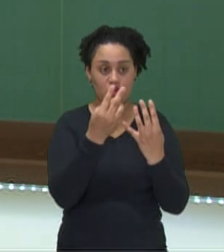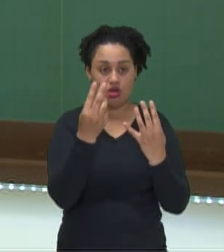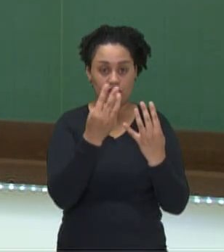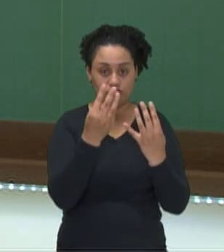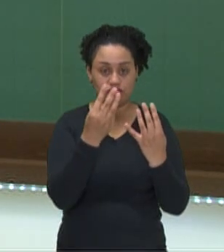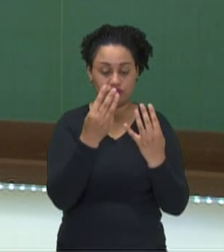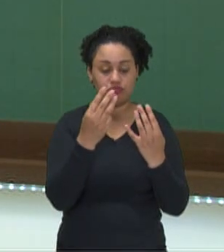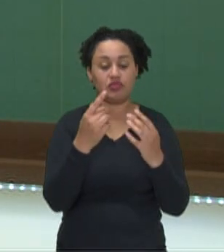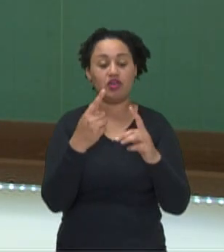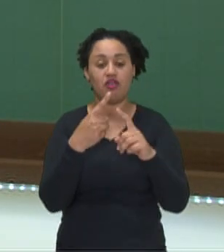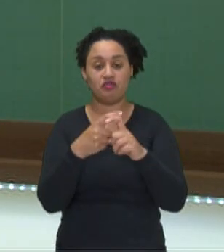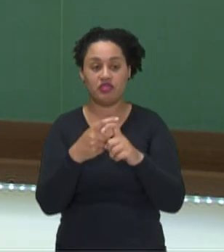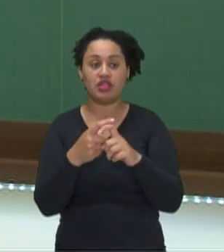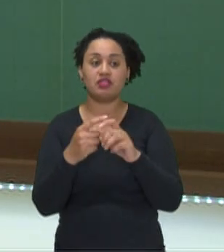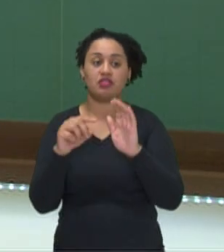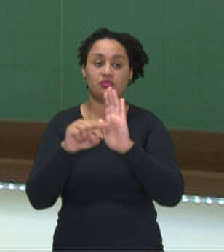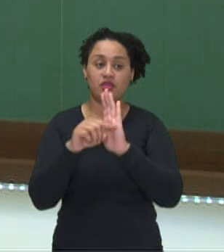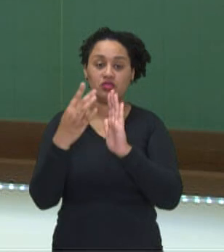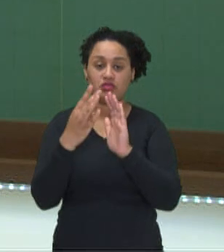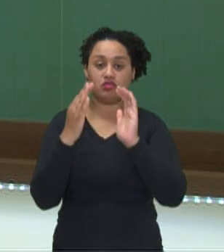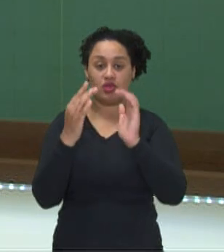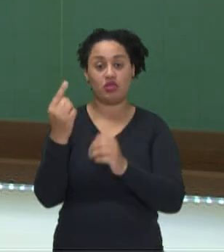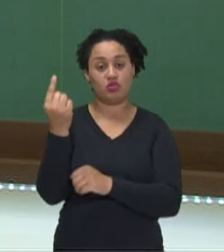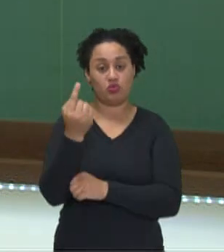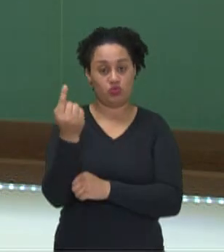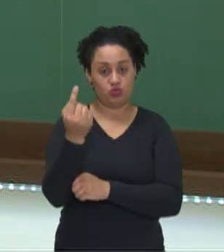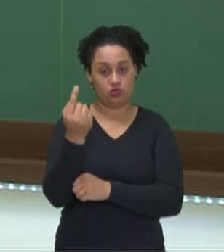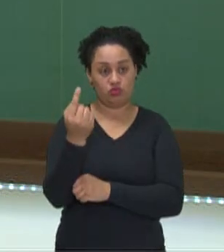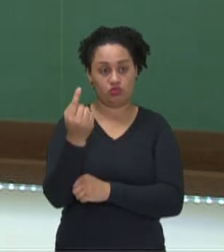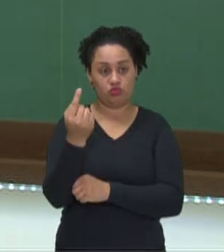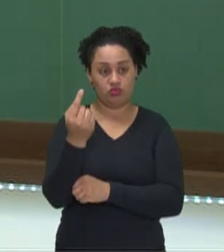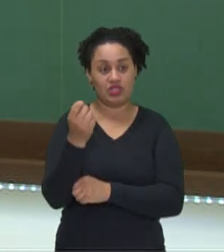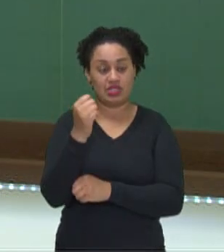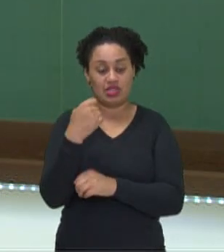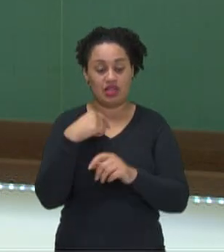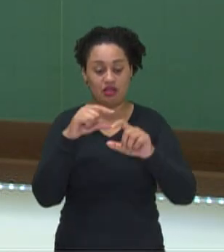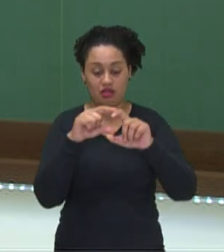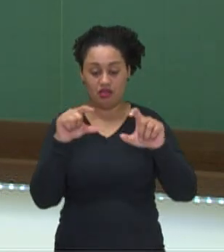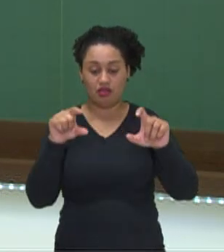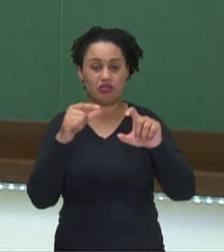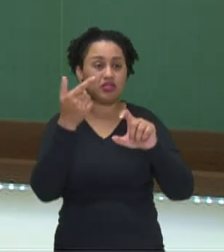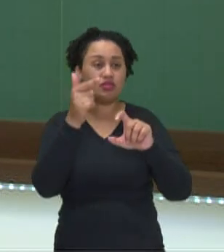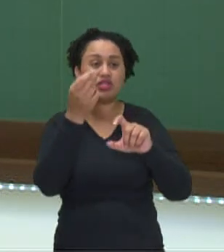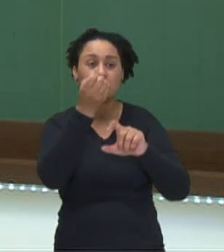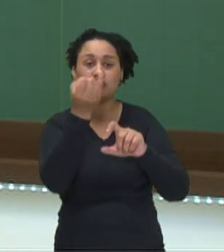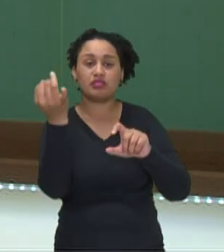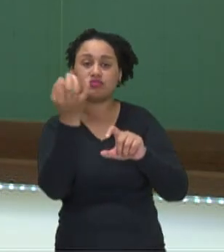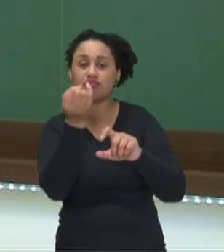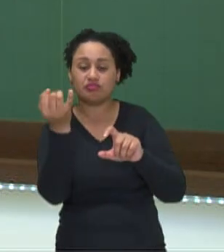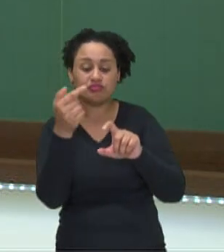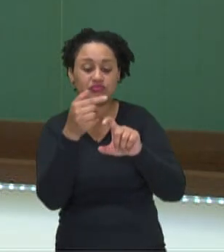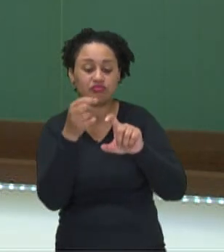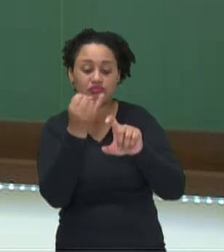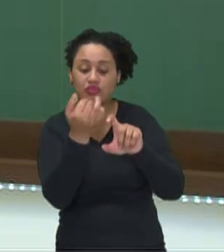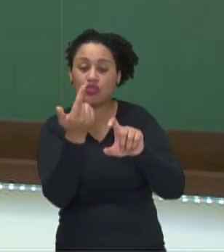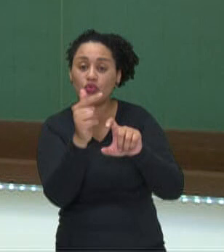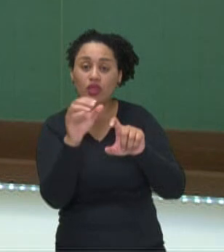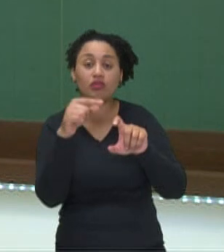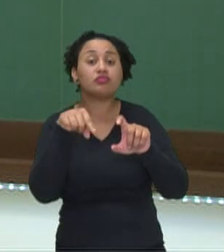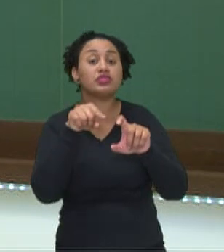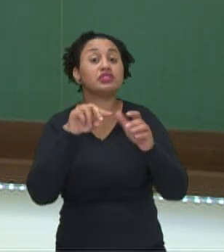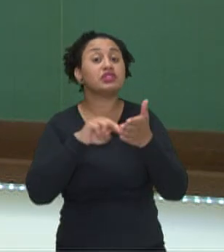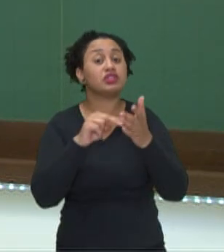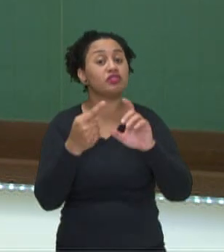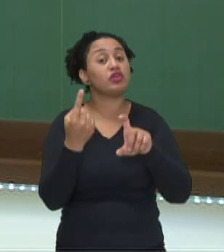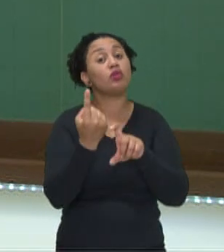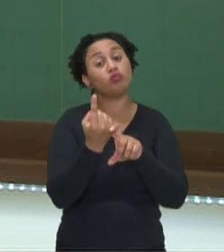4 elevado à primeira potência. Então, quando a base não tem expoente, significa que esse expoente vale